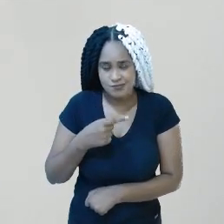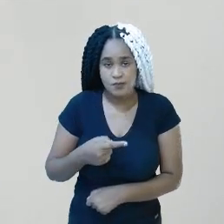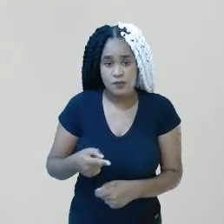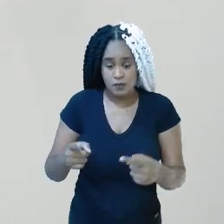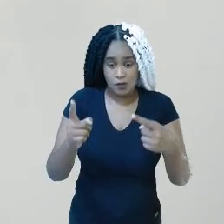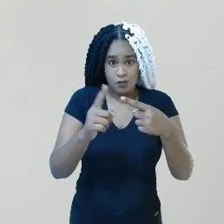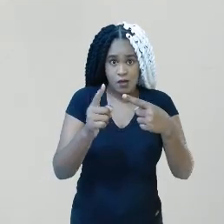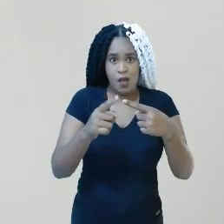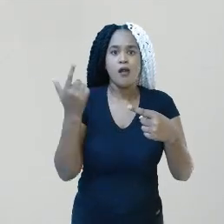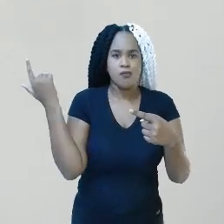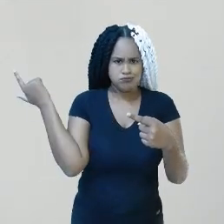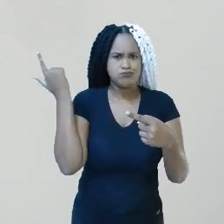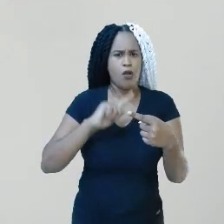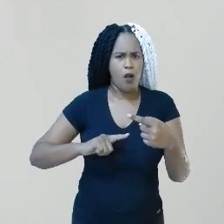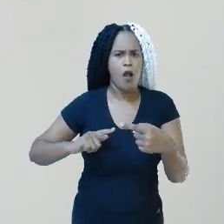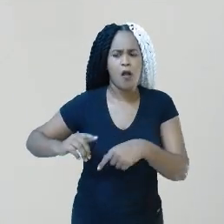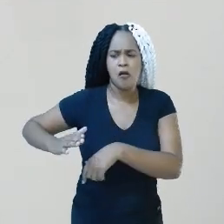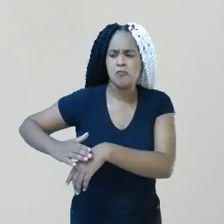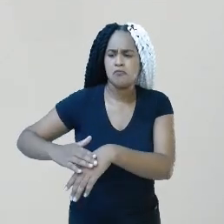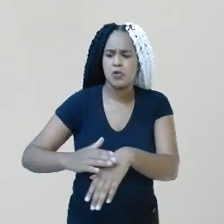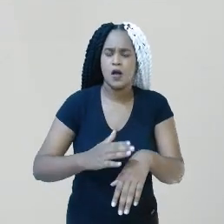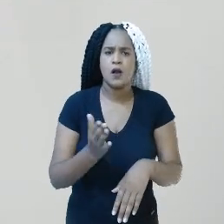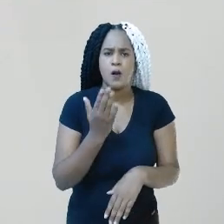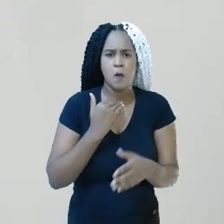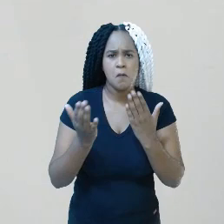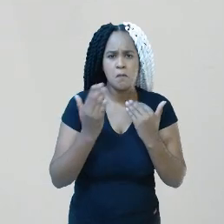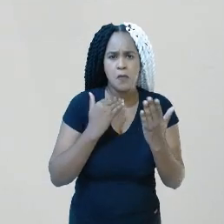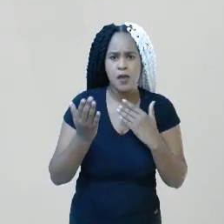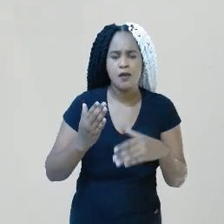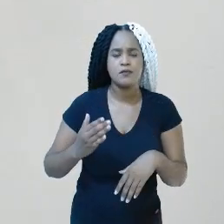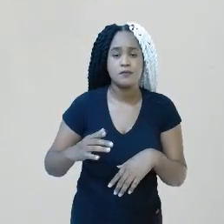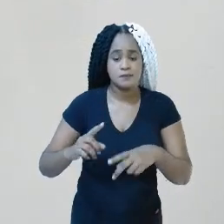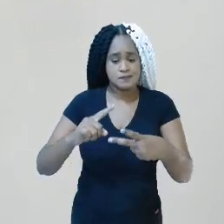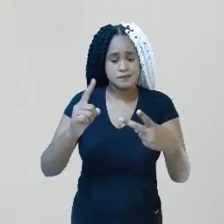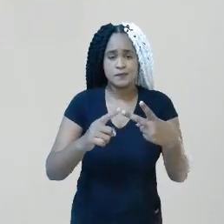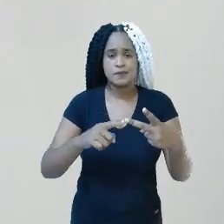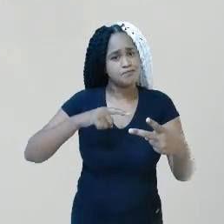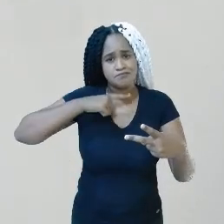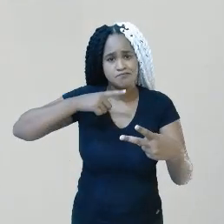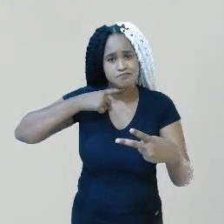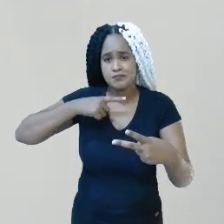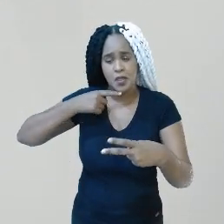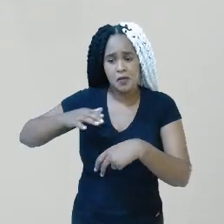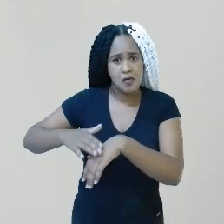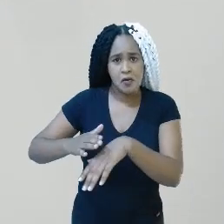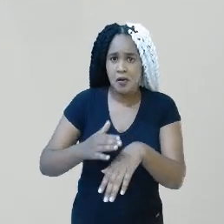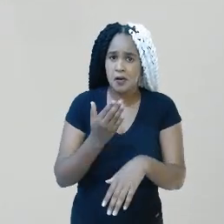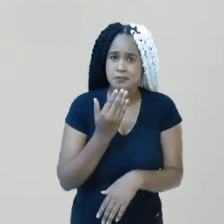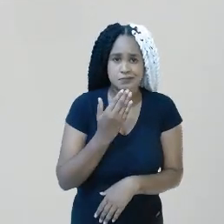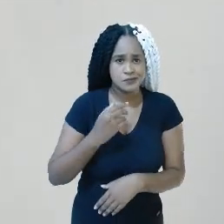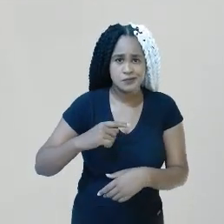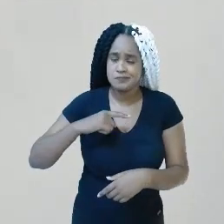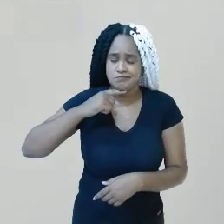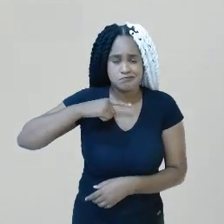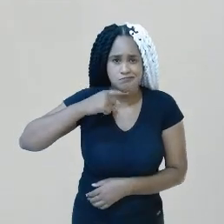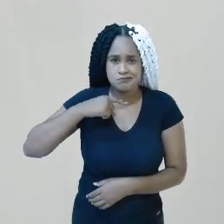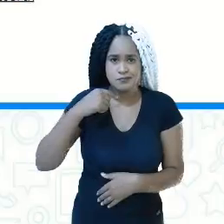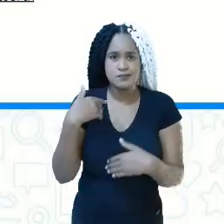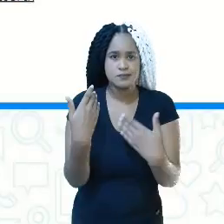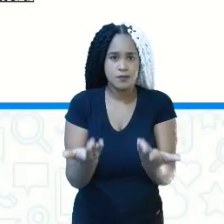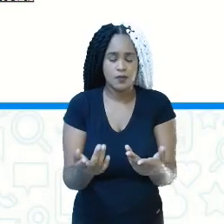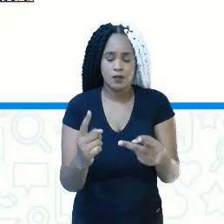sua comida. Eles não produzem dentro de si mesmo a sua comida, tá? Então, os heterótrofos